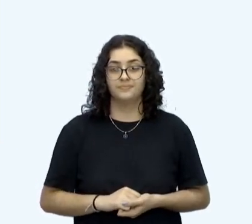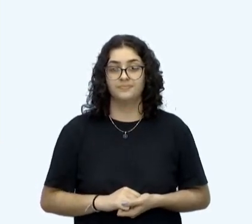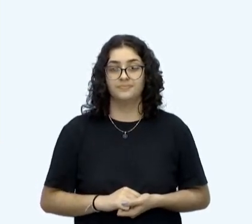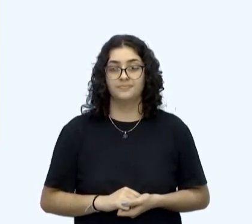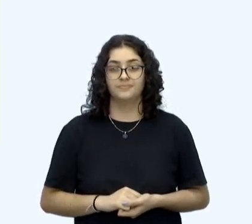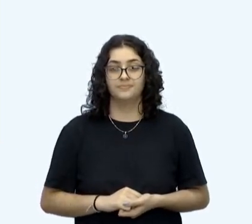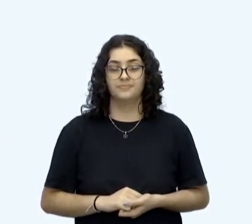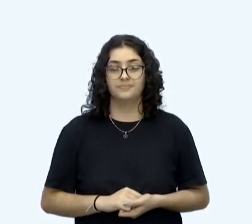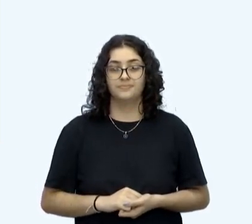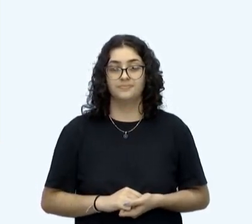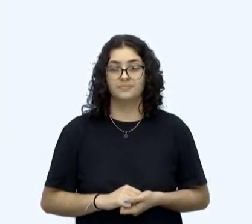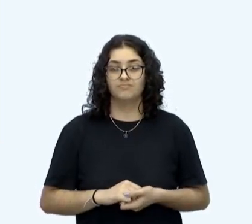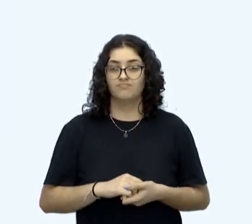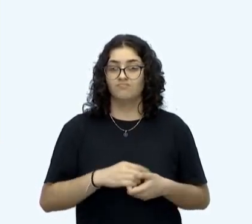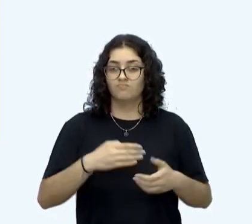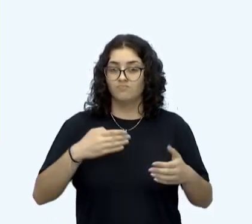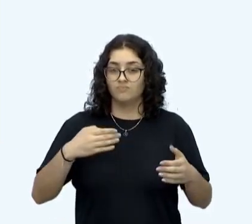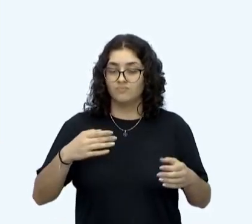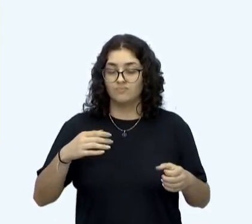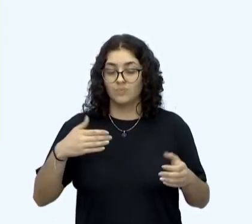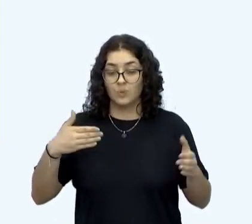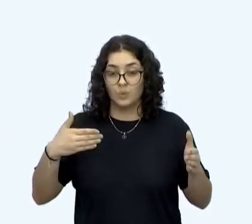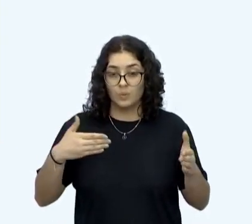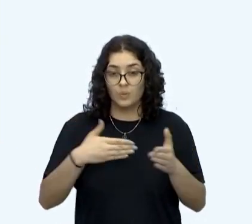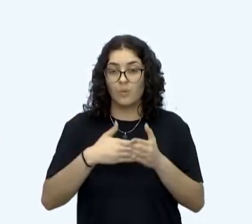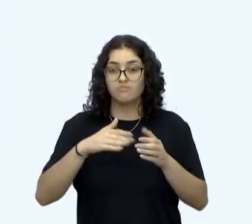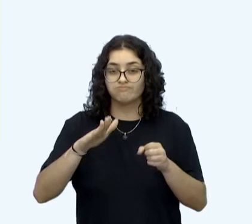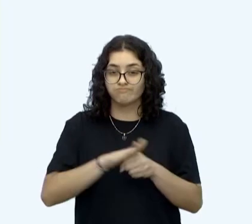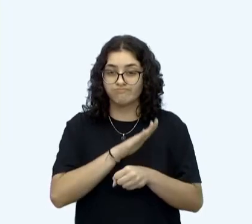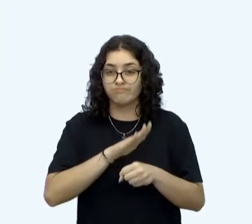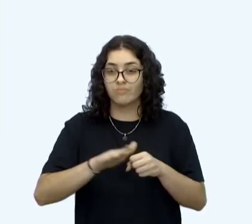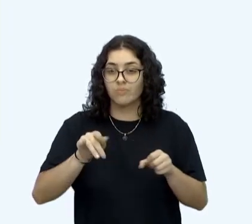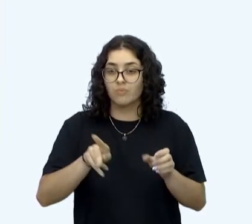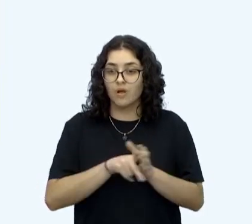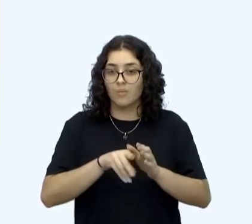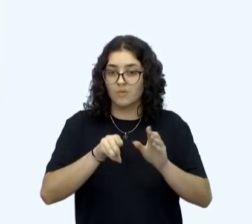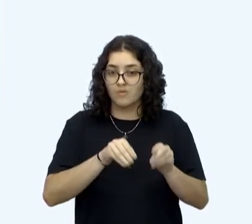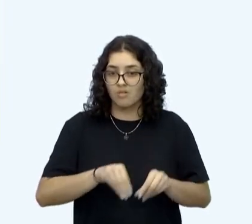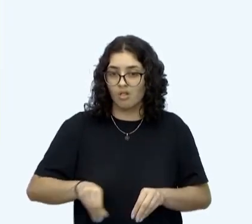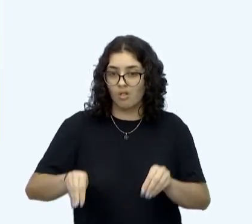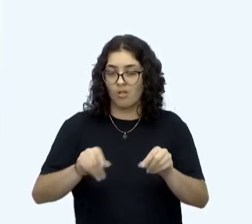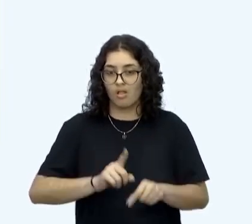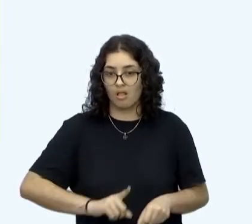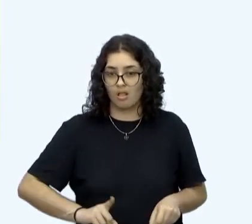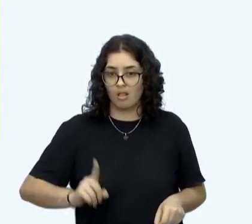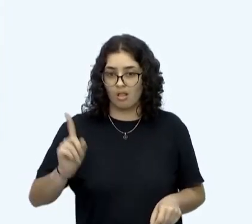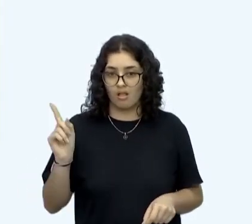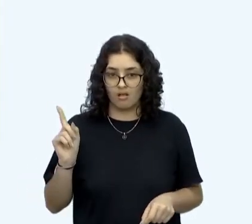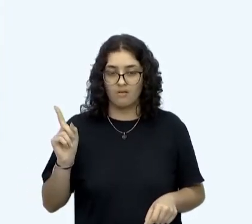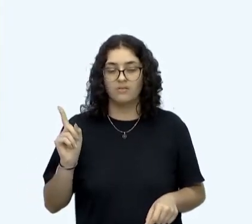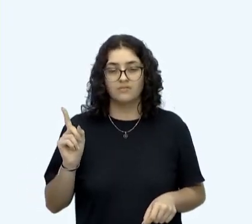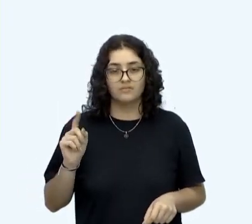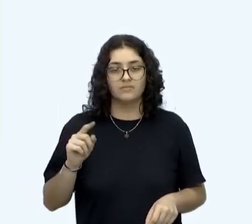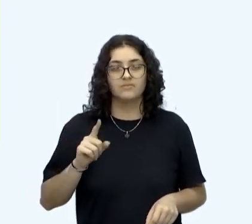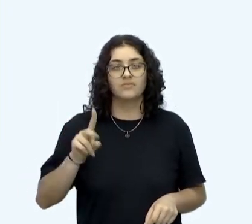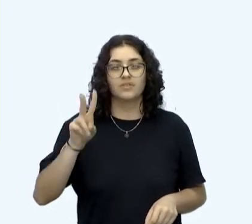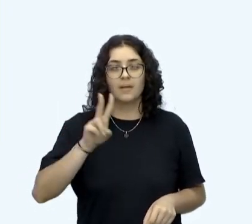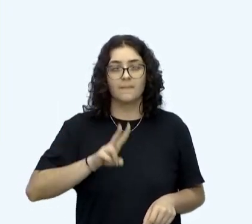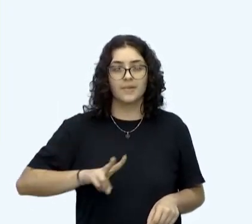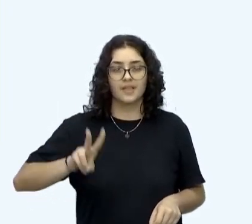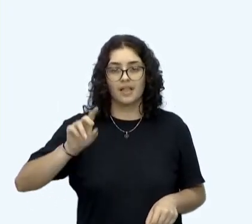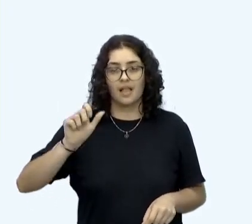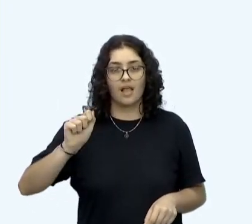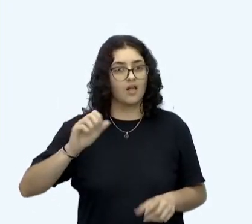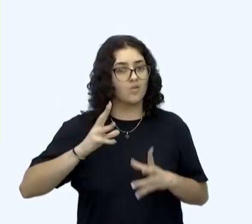O esgotamento do solo nos Estados Unidos levou a uma queda de 21% da vitamina A em todas